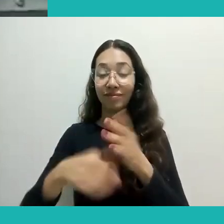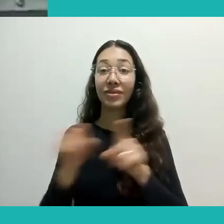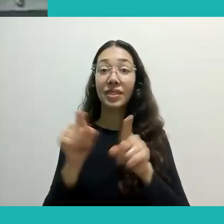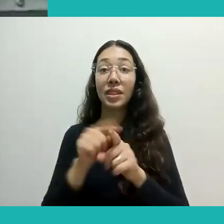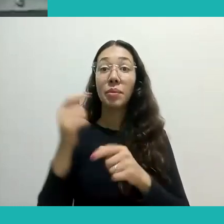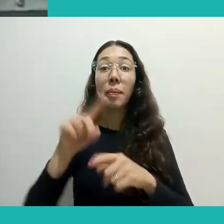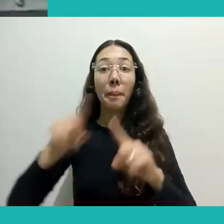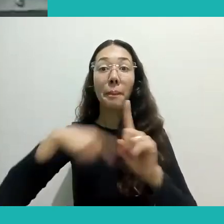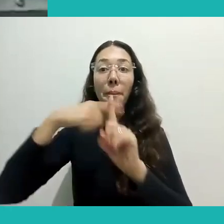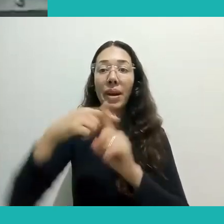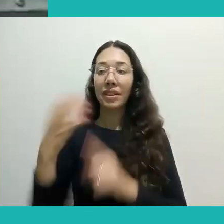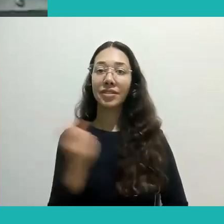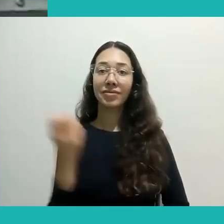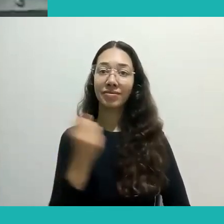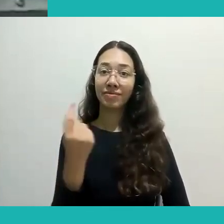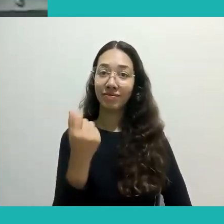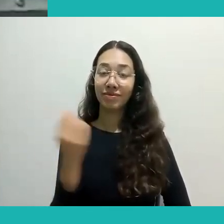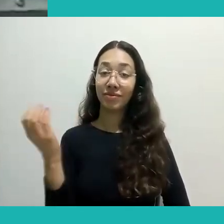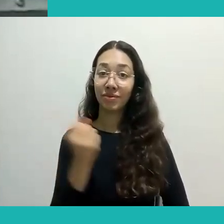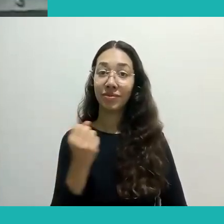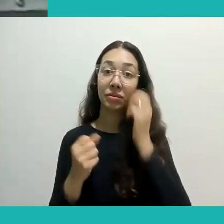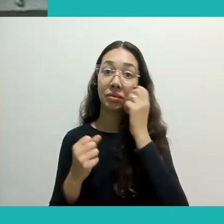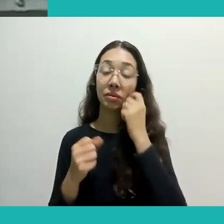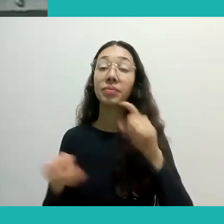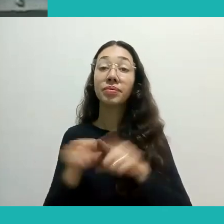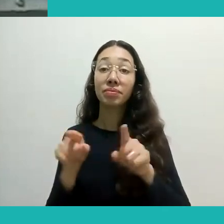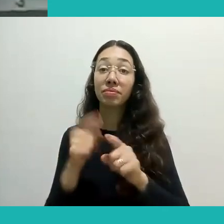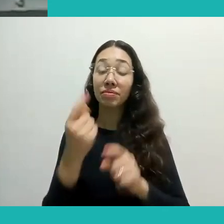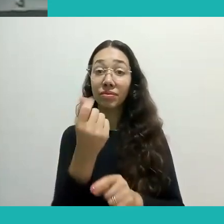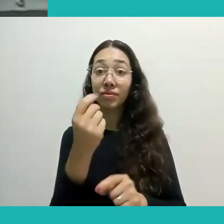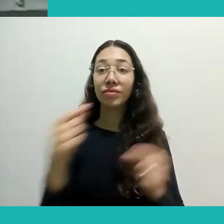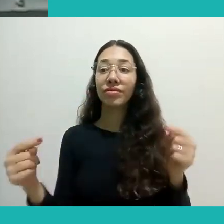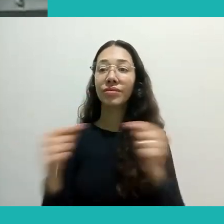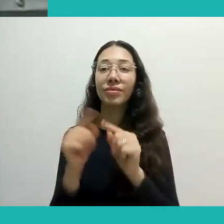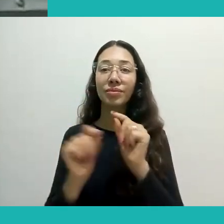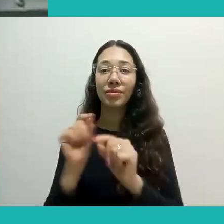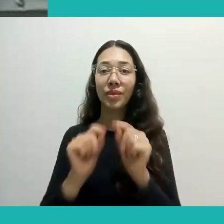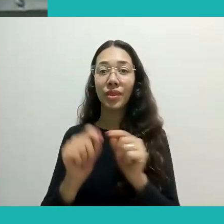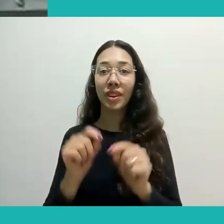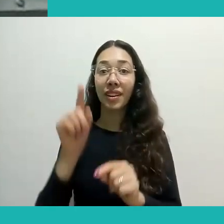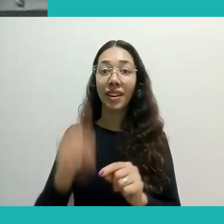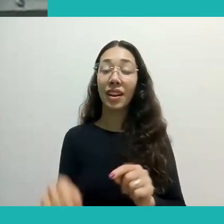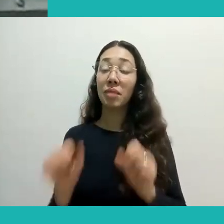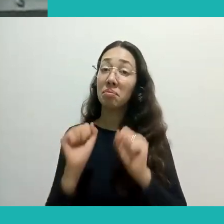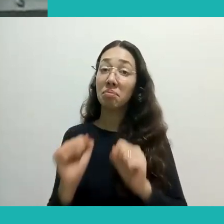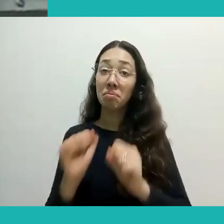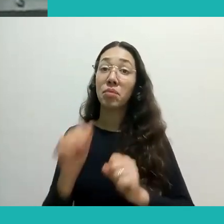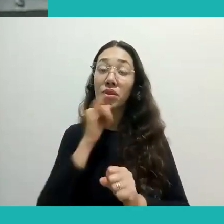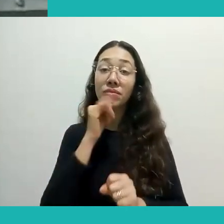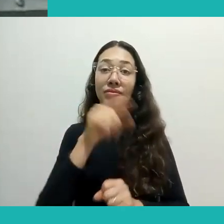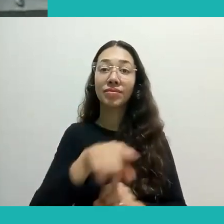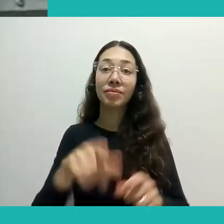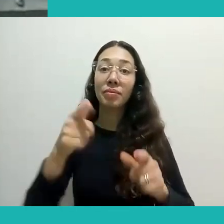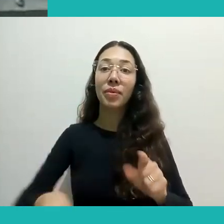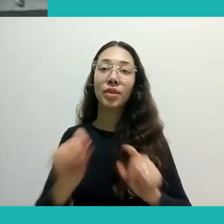pensão militar. E essa contribuição para os fundos, ela pode ser classificada também como